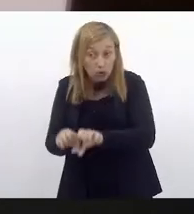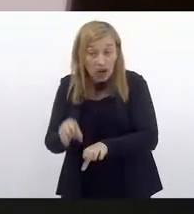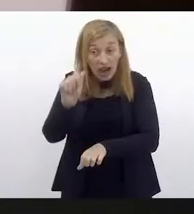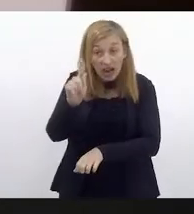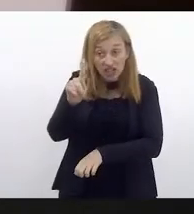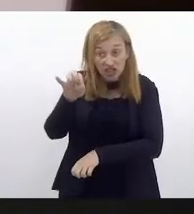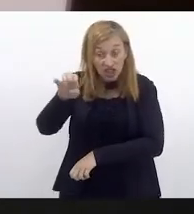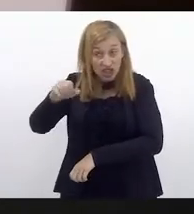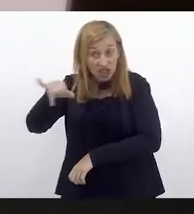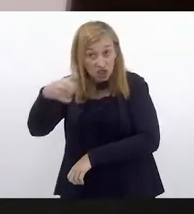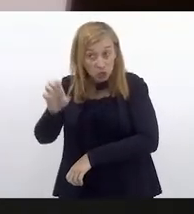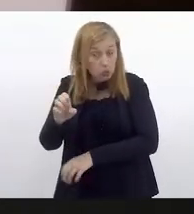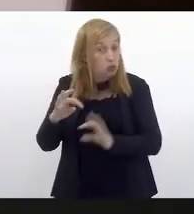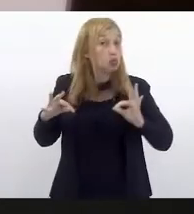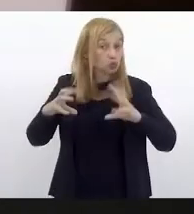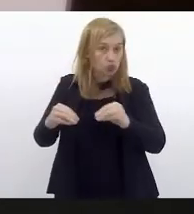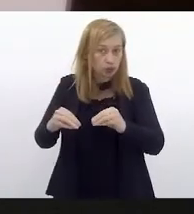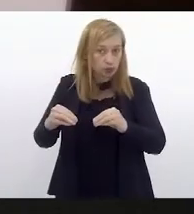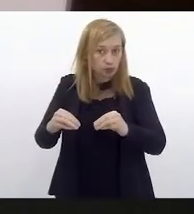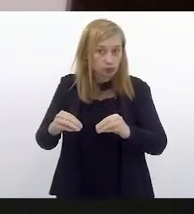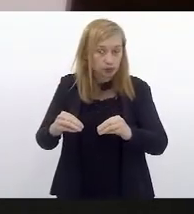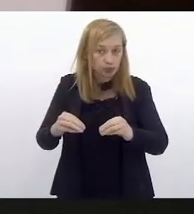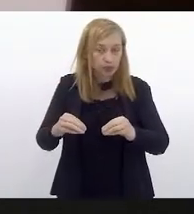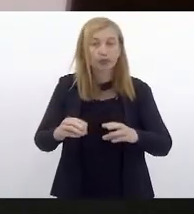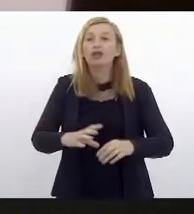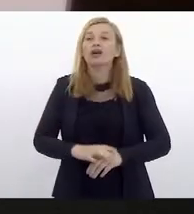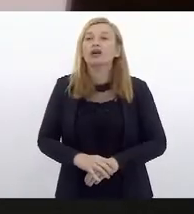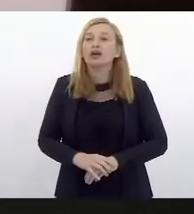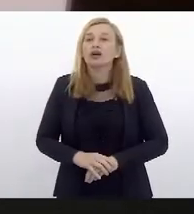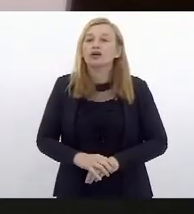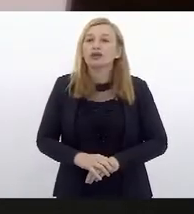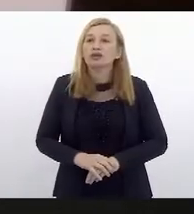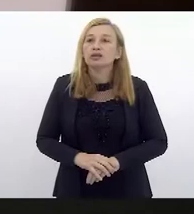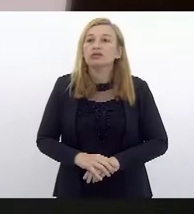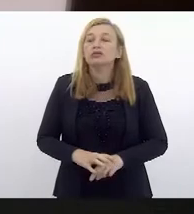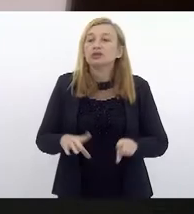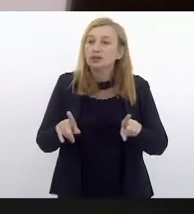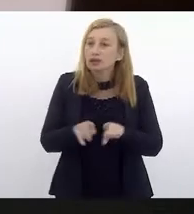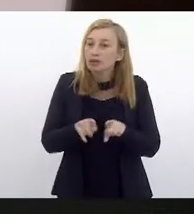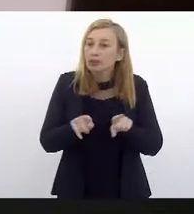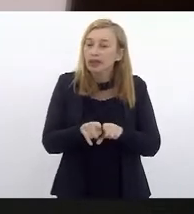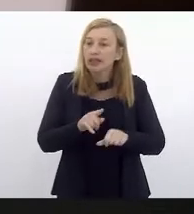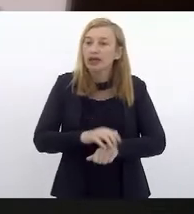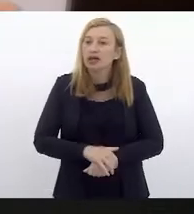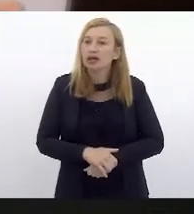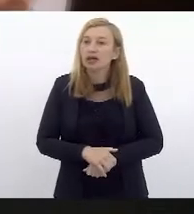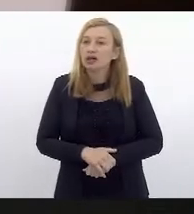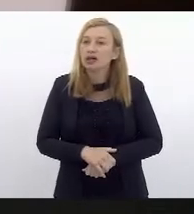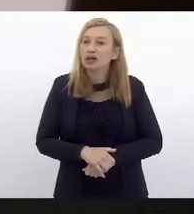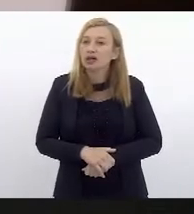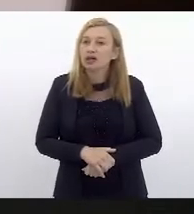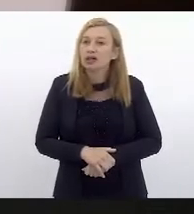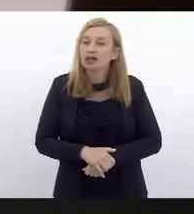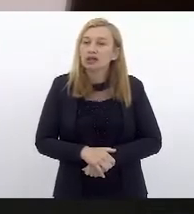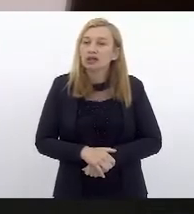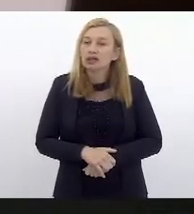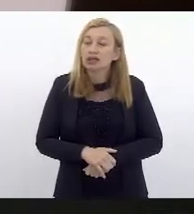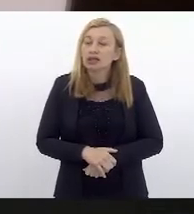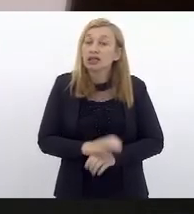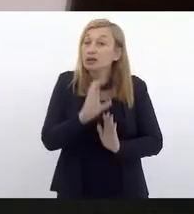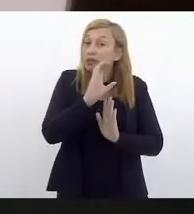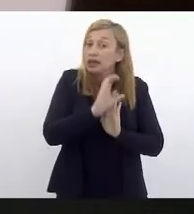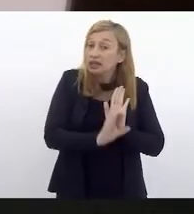está tudo. Financiar é tudo. Né? E, além do mais, na